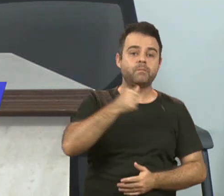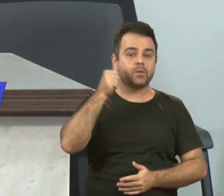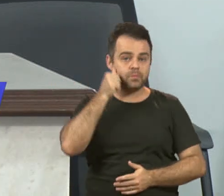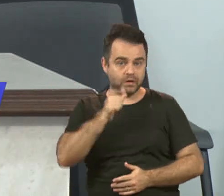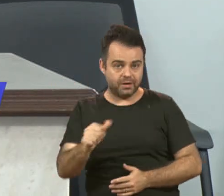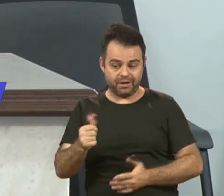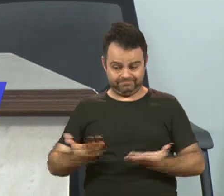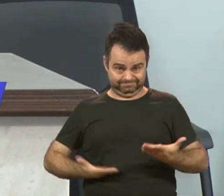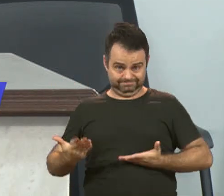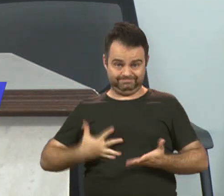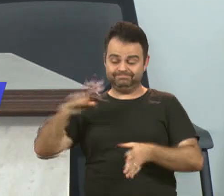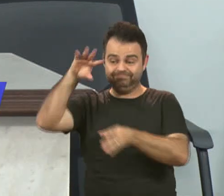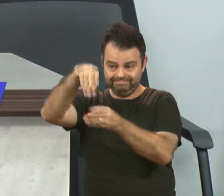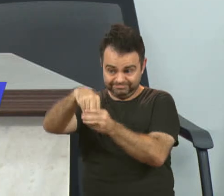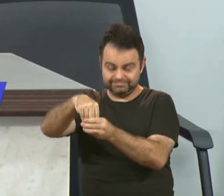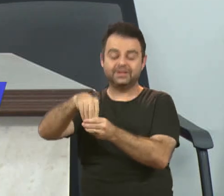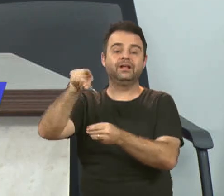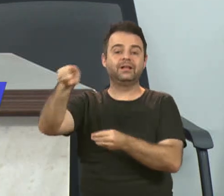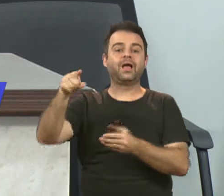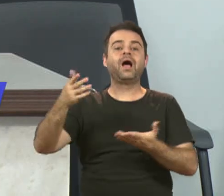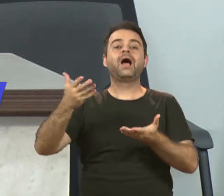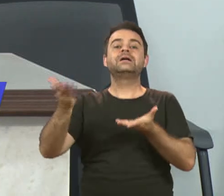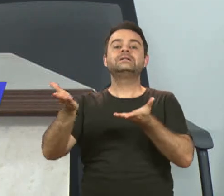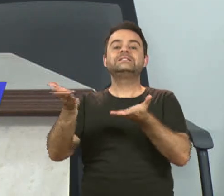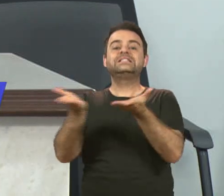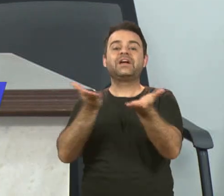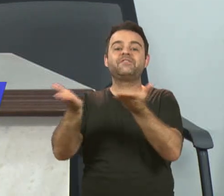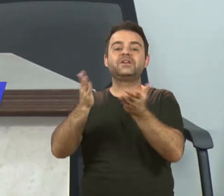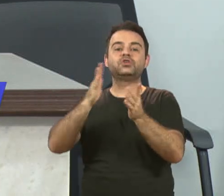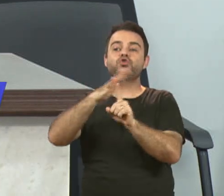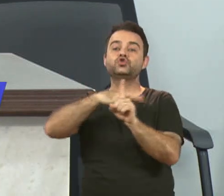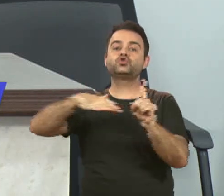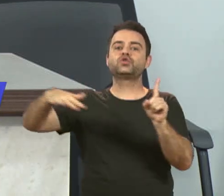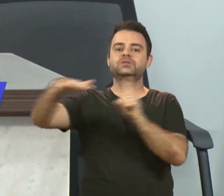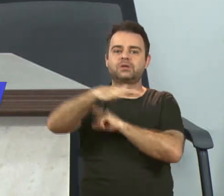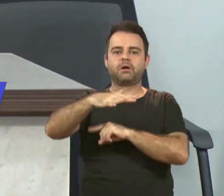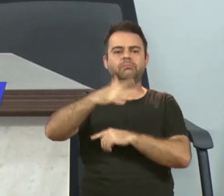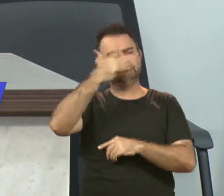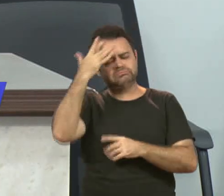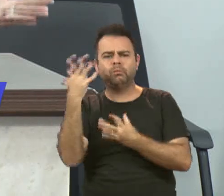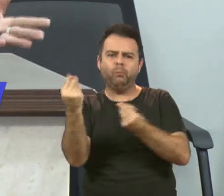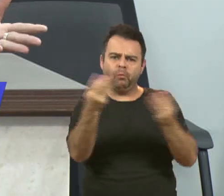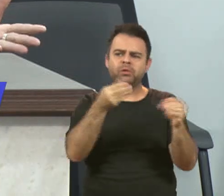assistência social, usuários e usuárias dos serviços públicos de Rio Preto,